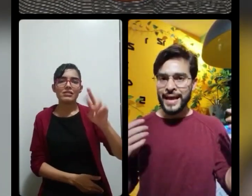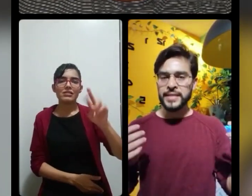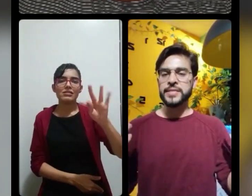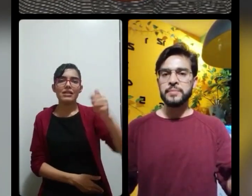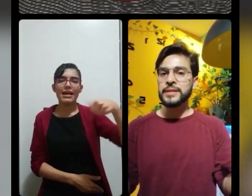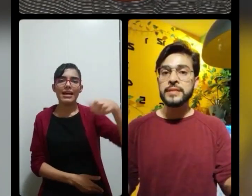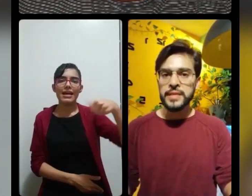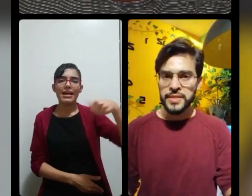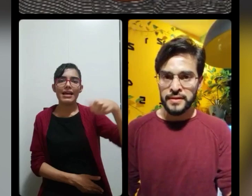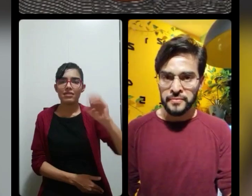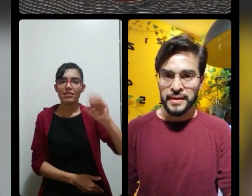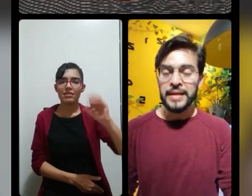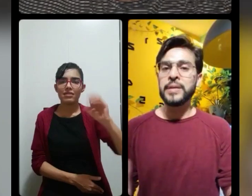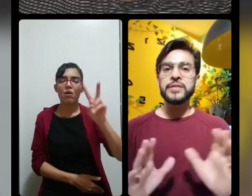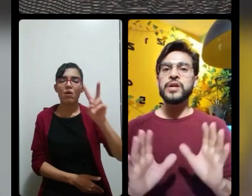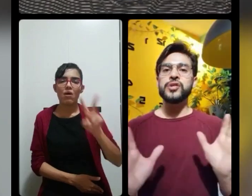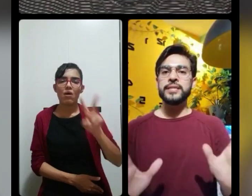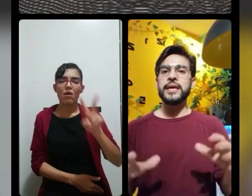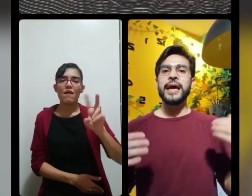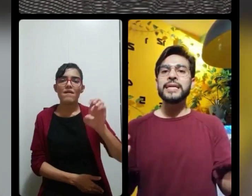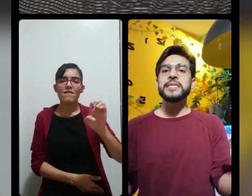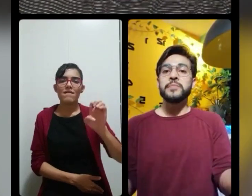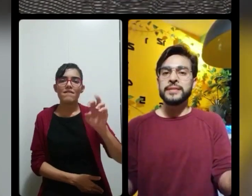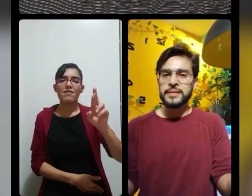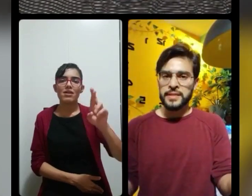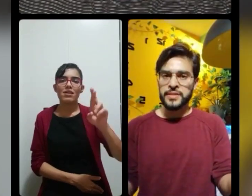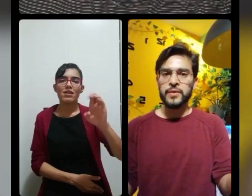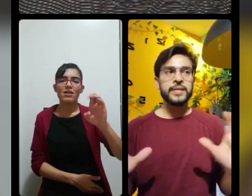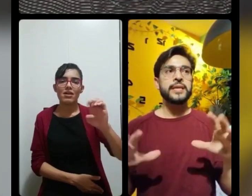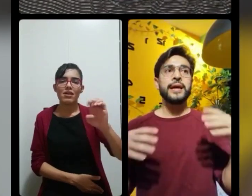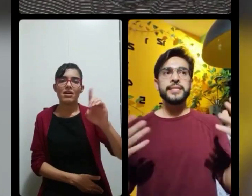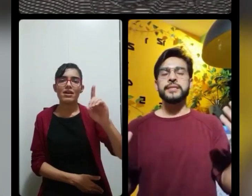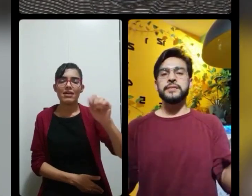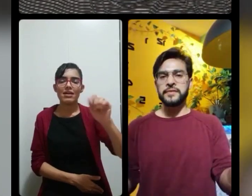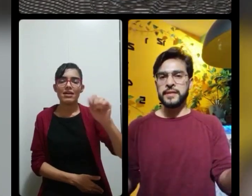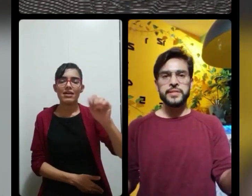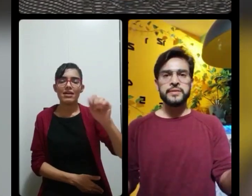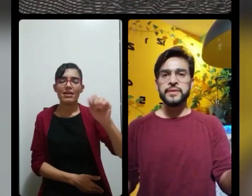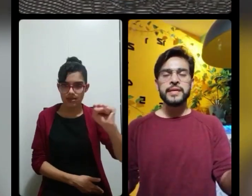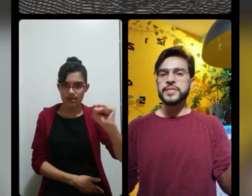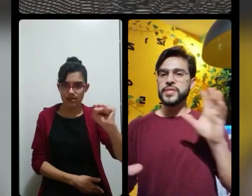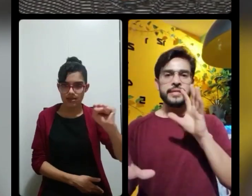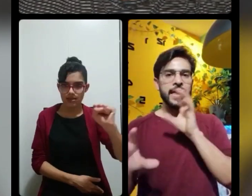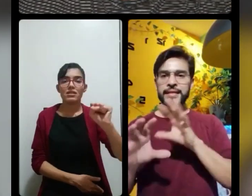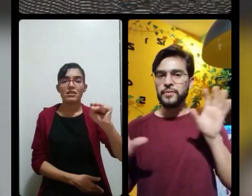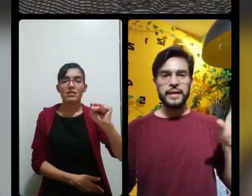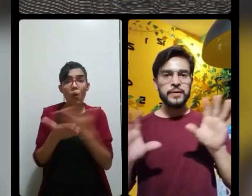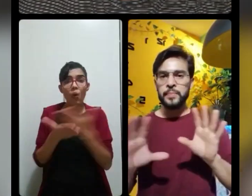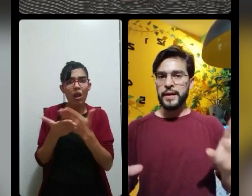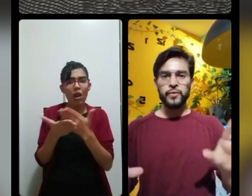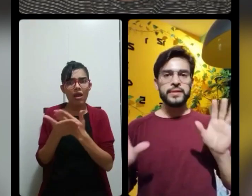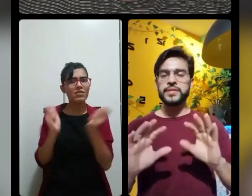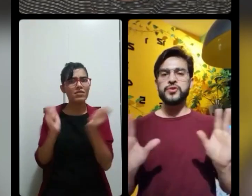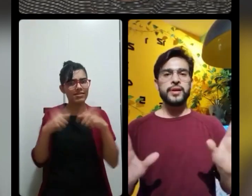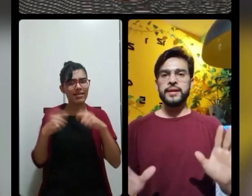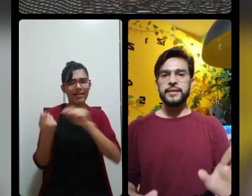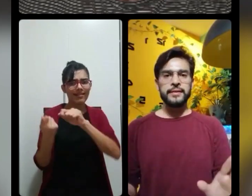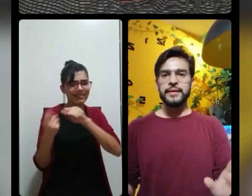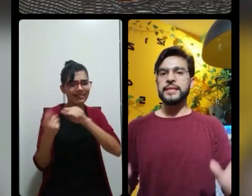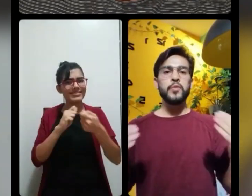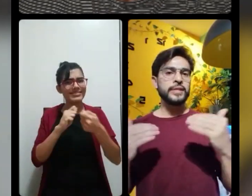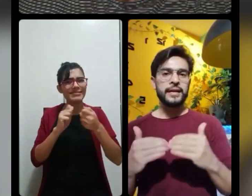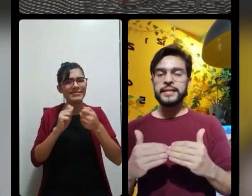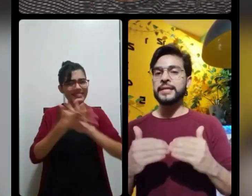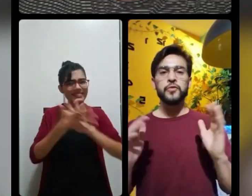uma ressemantização. Mas eu acho que essa ressemantização, essa ressignificação, se dá de uma língua para outra, seja